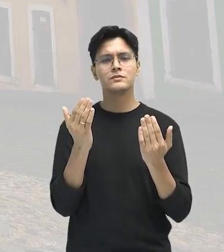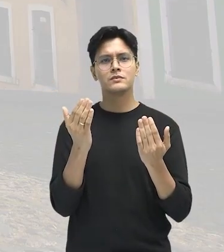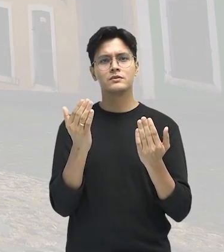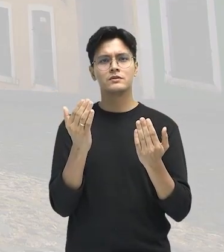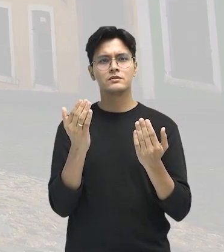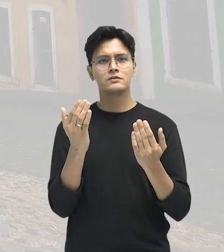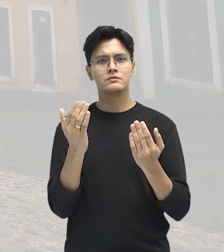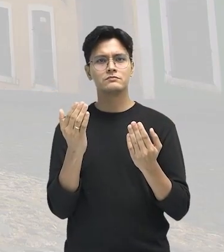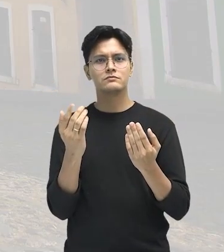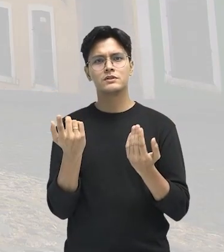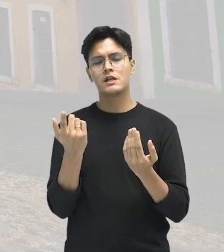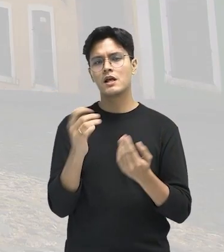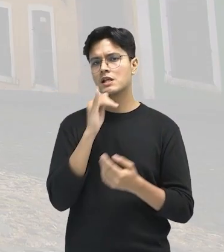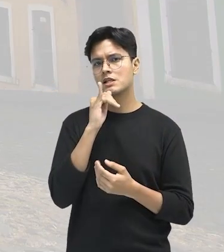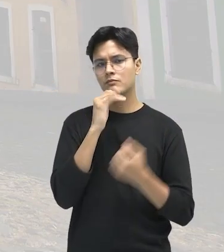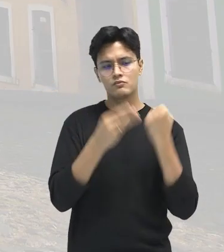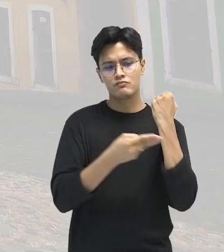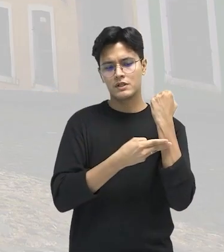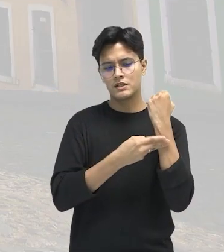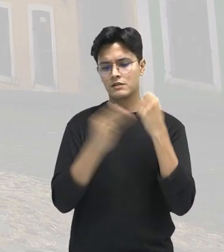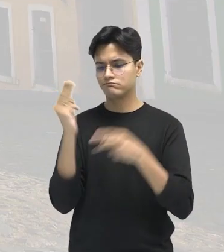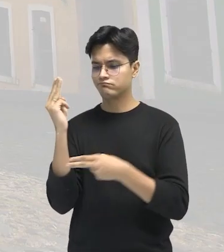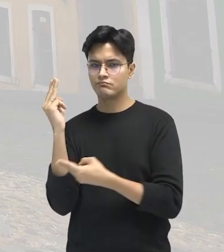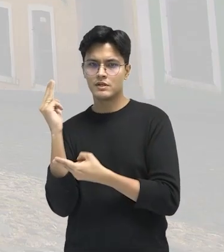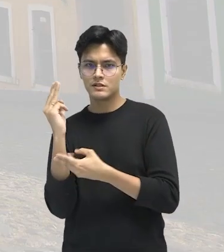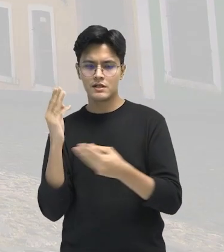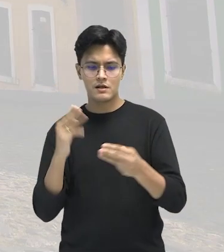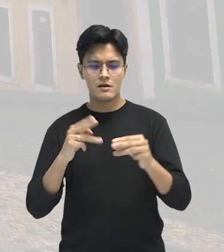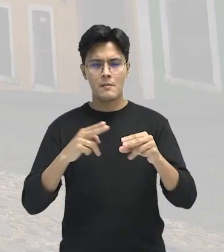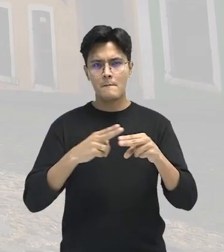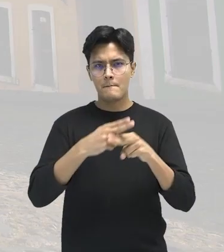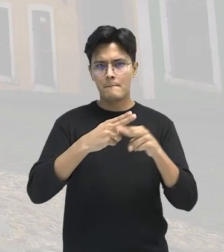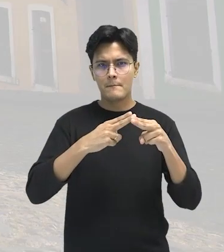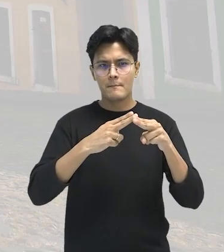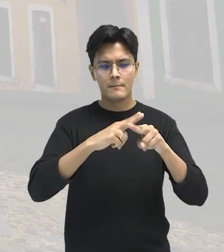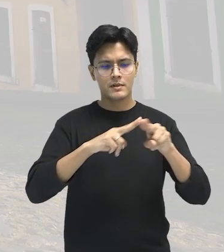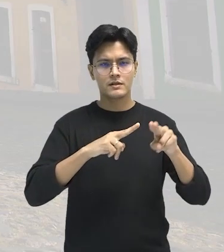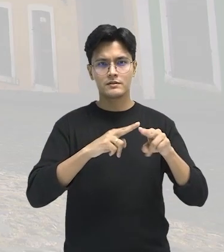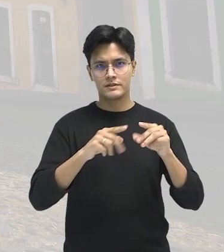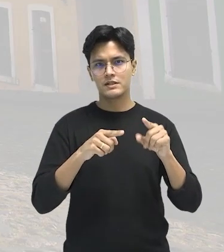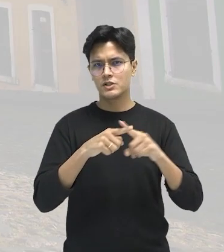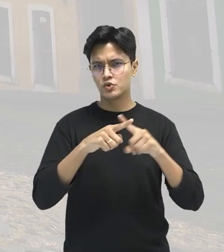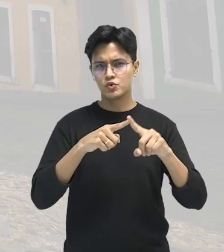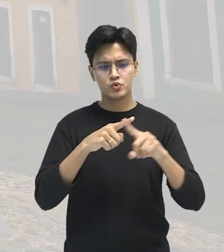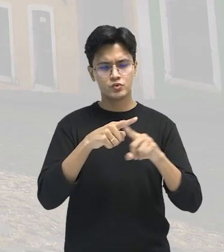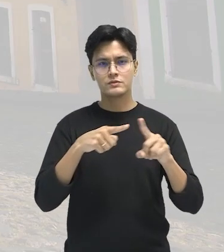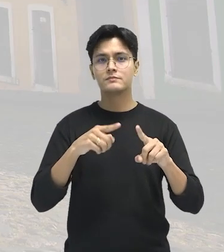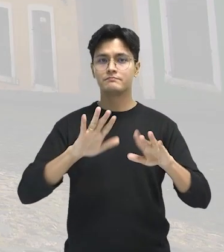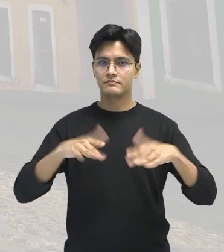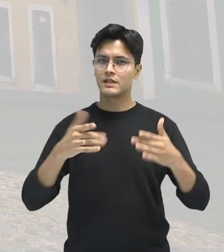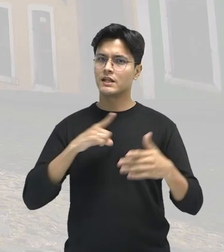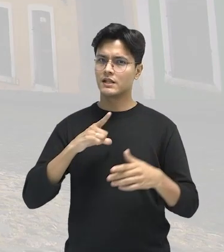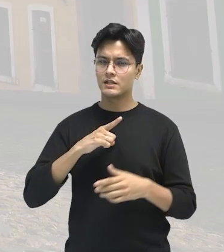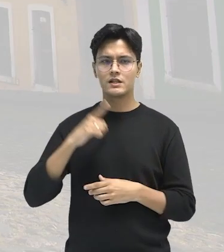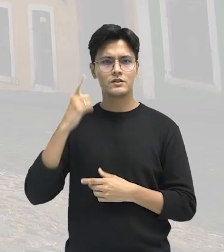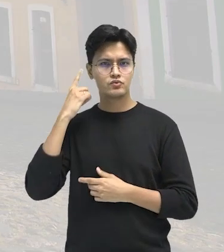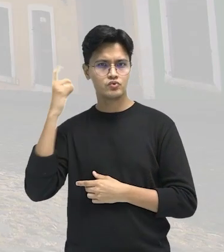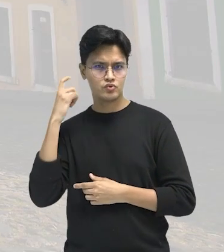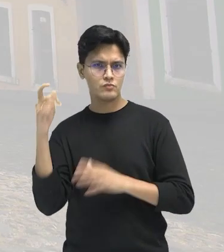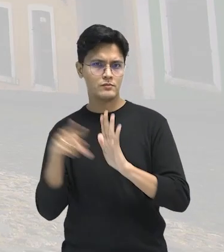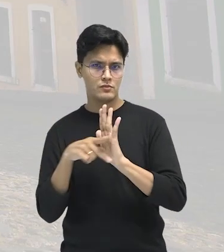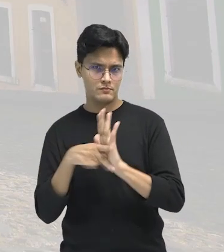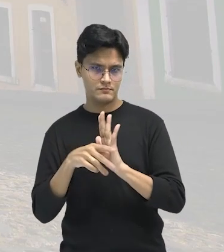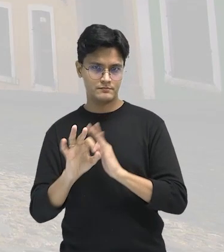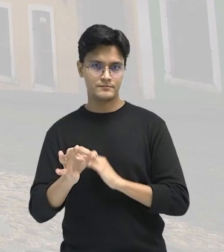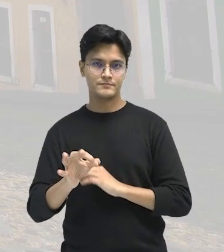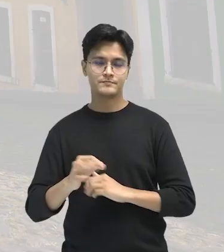dois pedacinhos de madeira ao mesmo tempo. Ele faz um som bem característico mesmo, é bem bacana. Certo? Muito